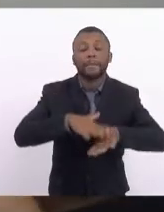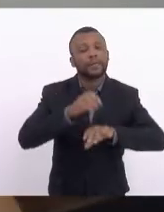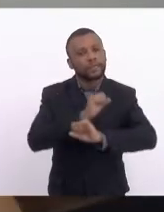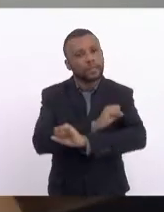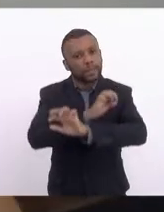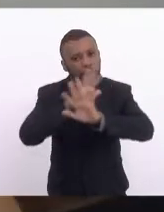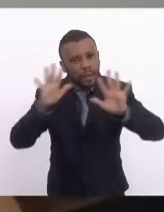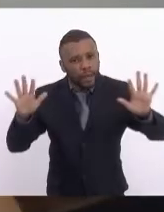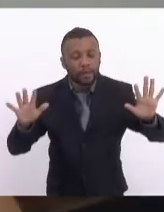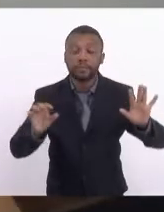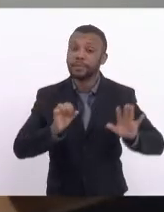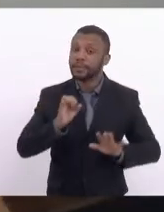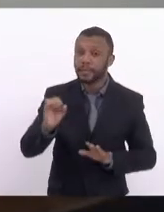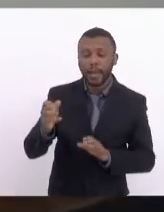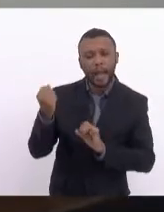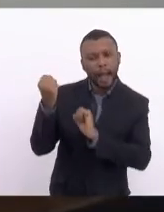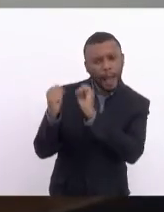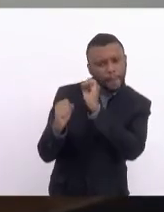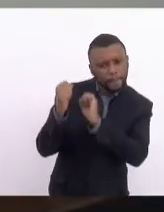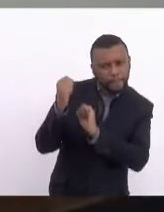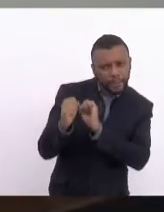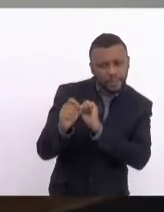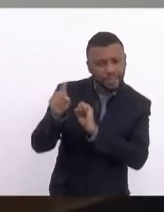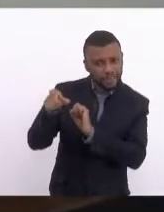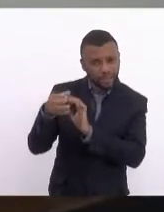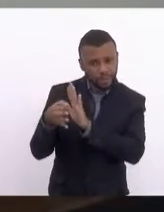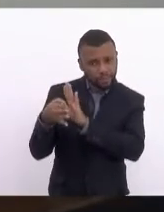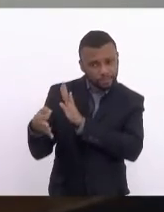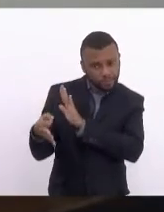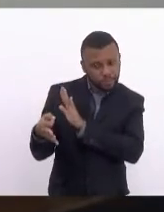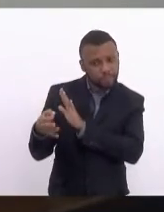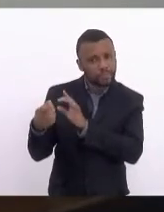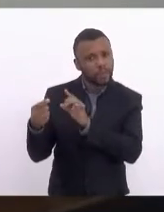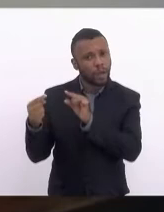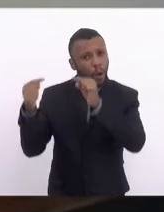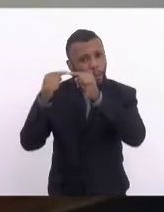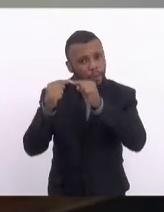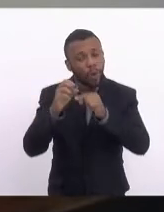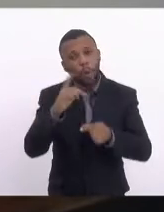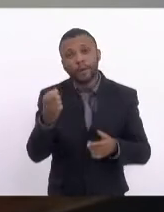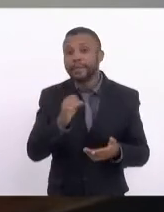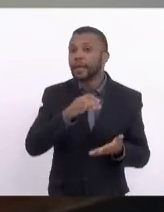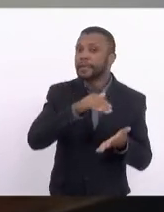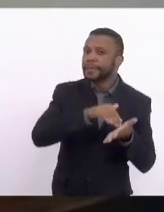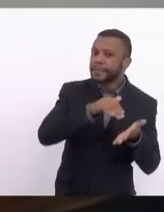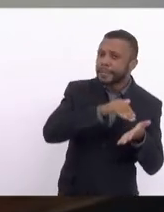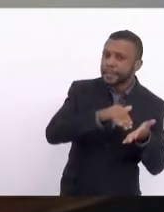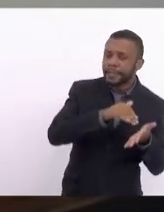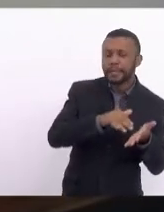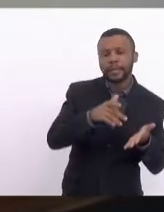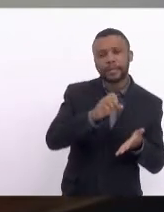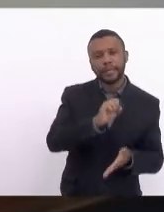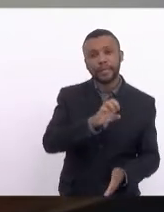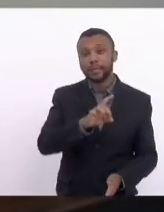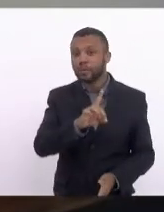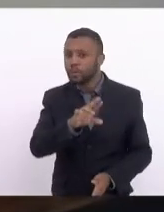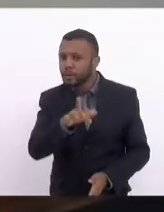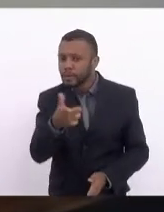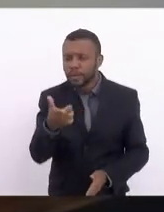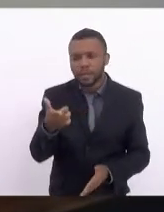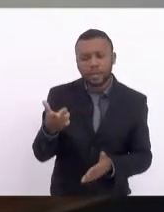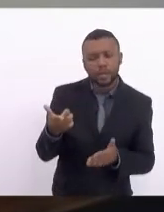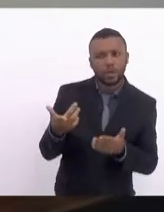a versão da empresa procede, se a SEDUC tem uma outra versão, tem ação do Ministério